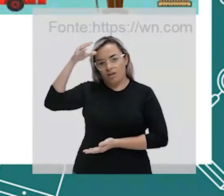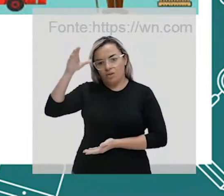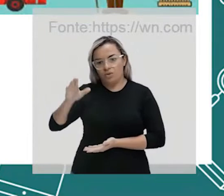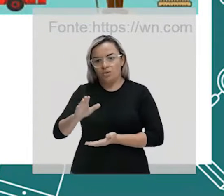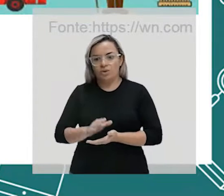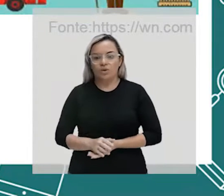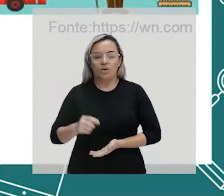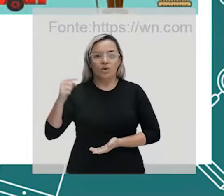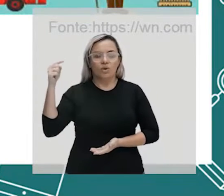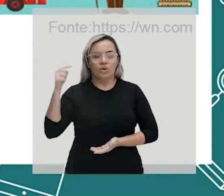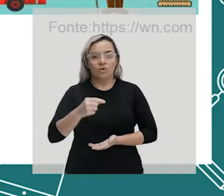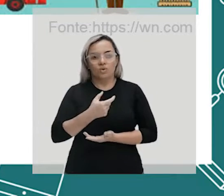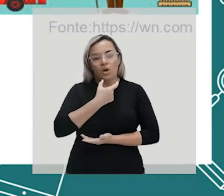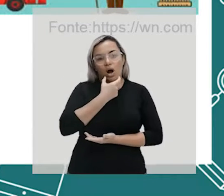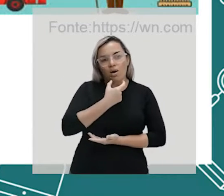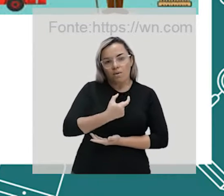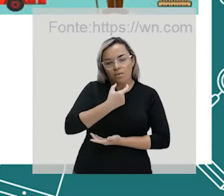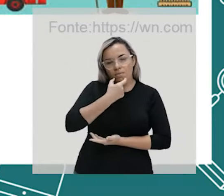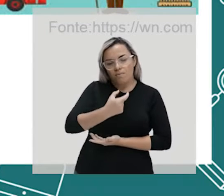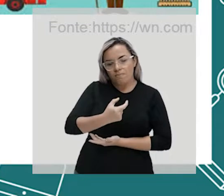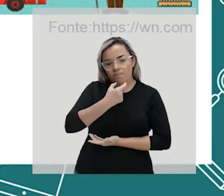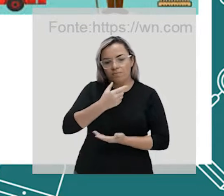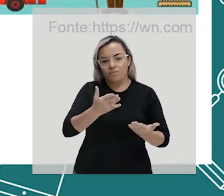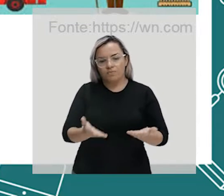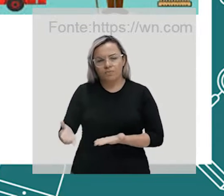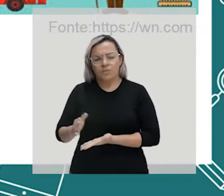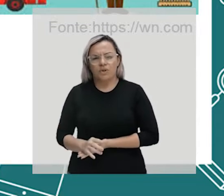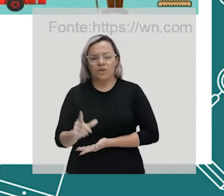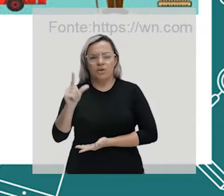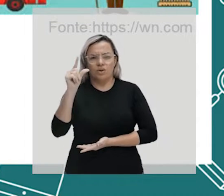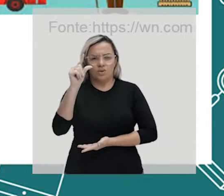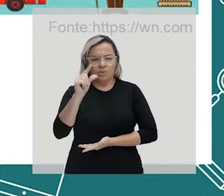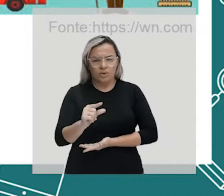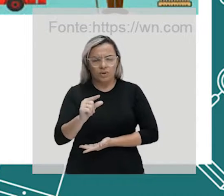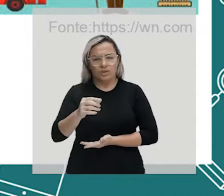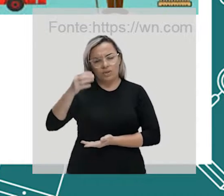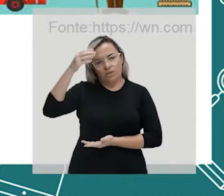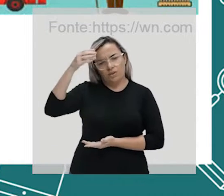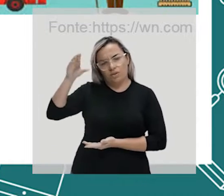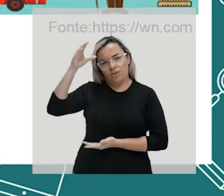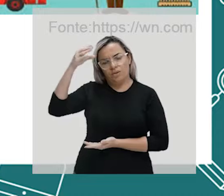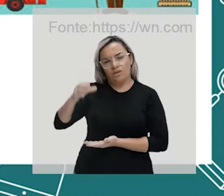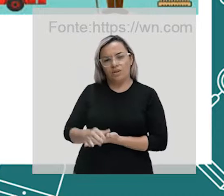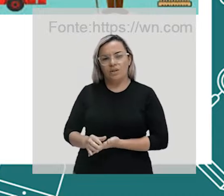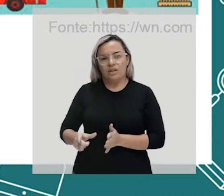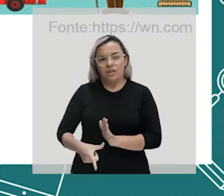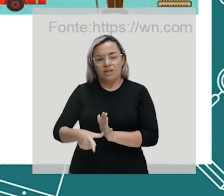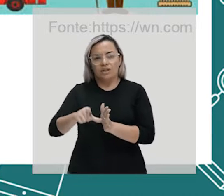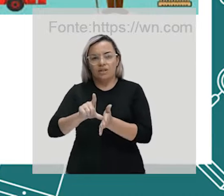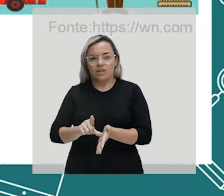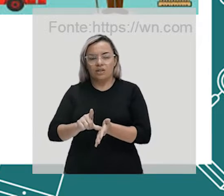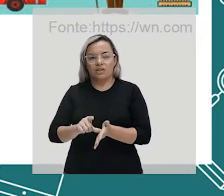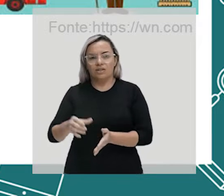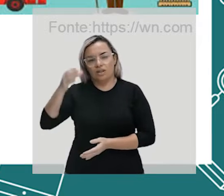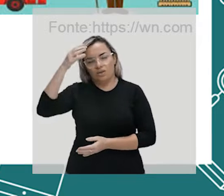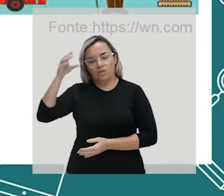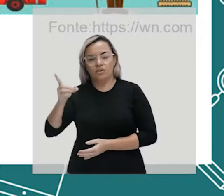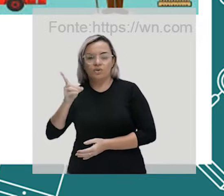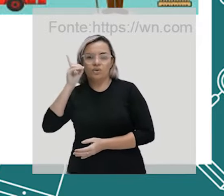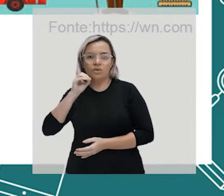Britânica na nossa aula anterior nós falamos um pouquinho da cultura Americana Quer dizer da cultura lá nos Estados Unidos